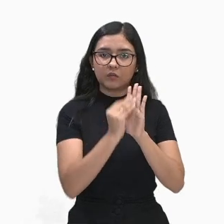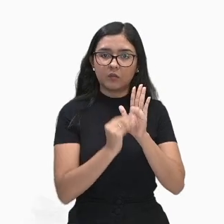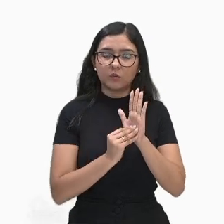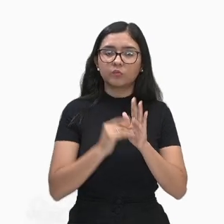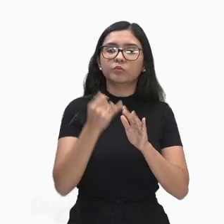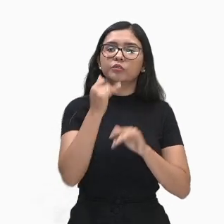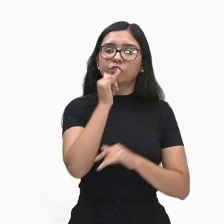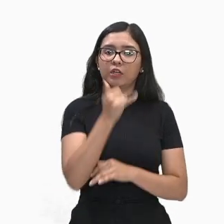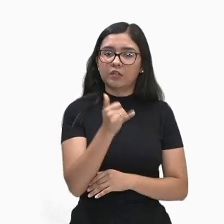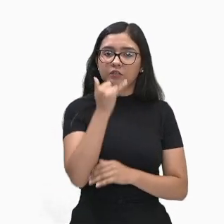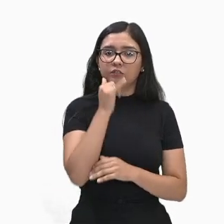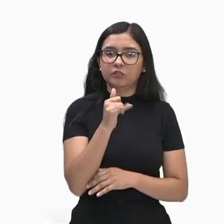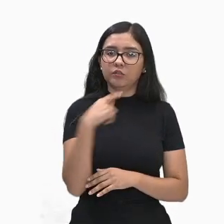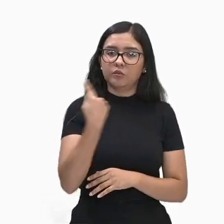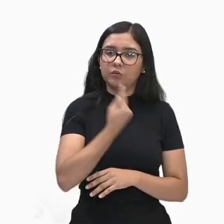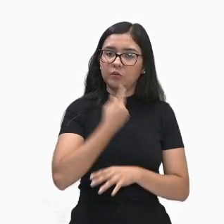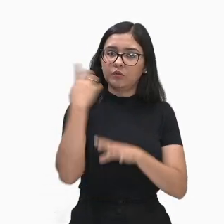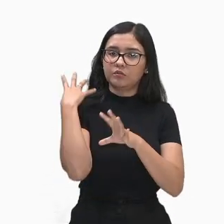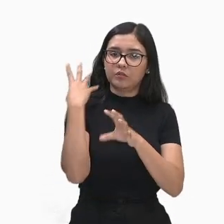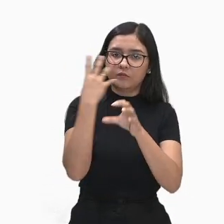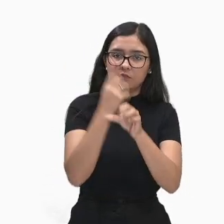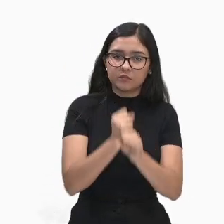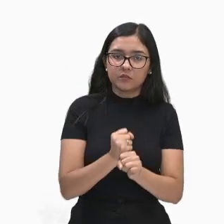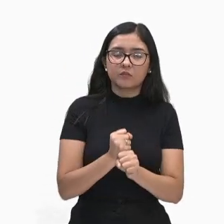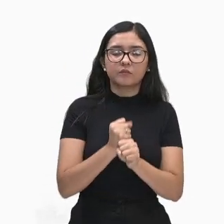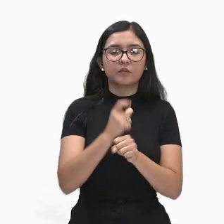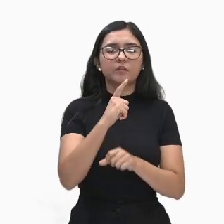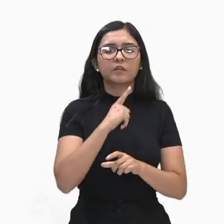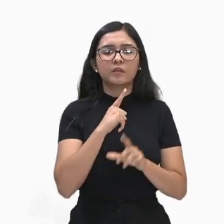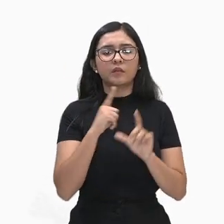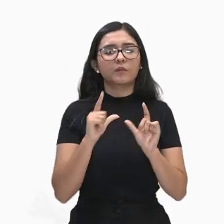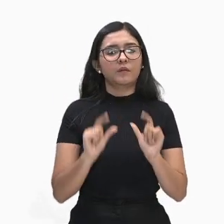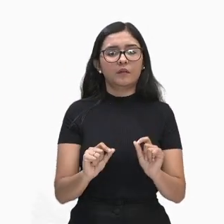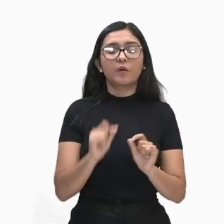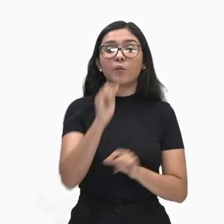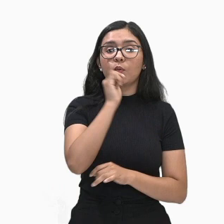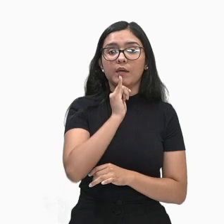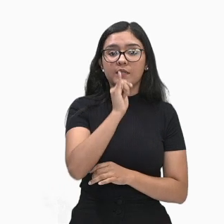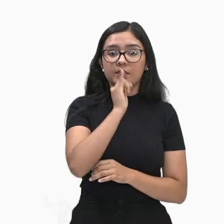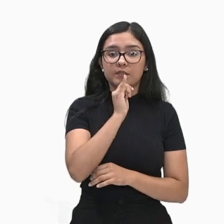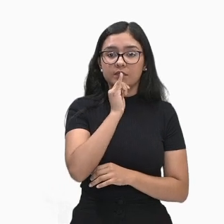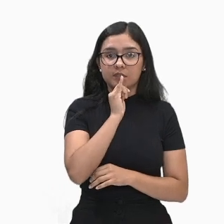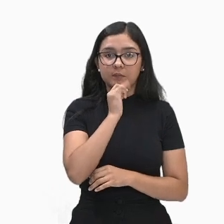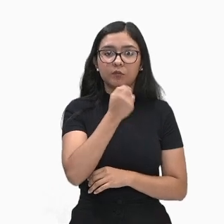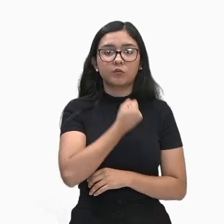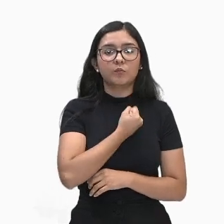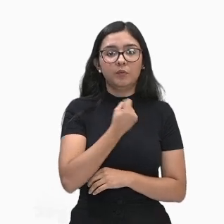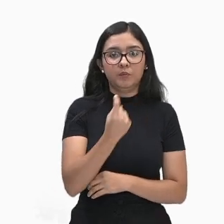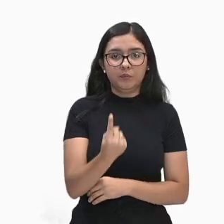que nós estamos revisando, nós já temos aí o nosso exemplo número 1